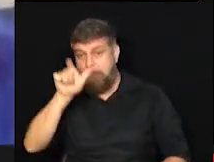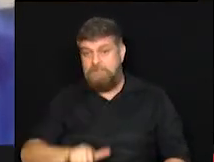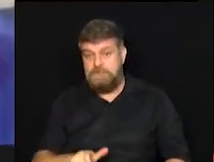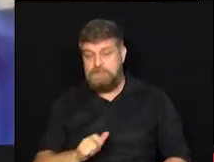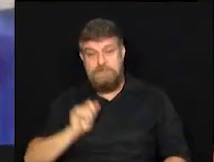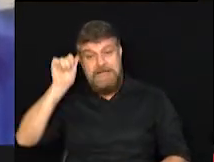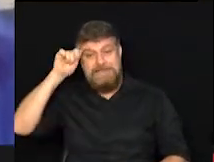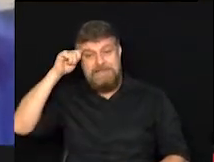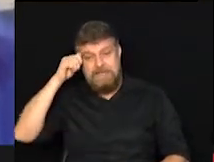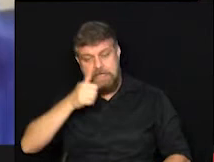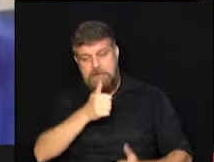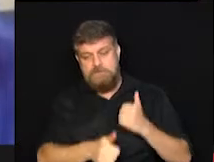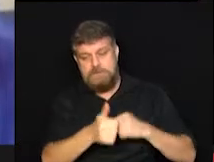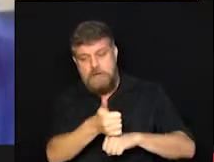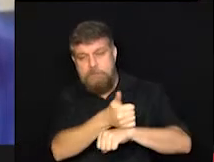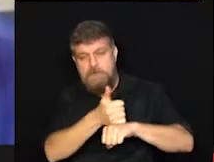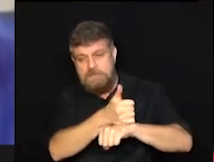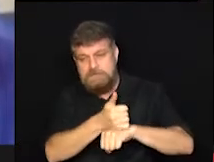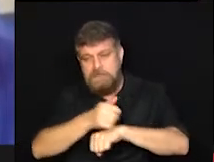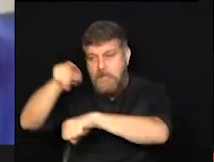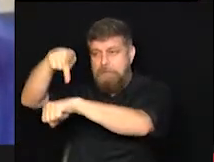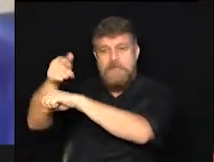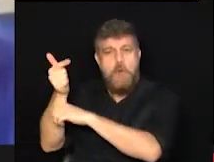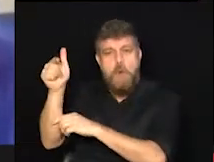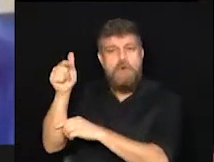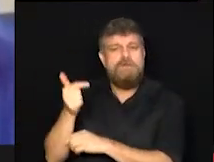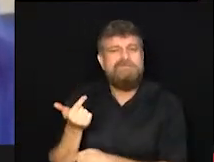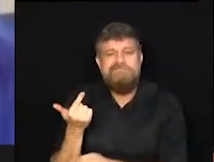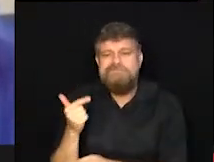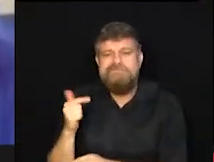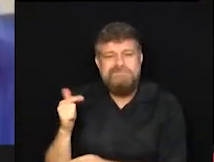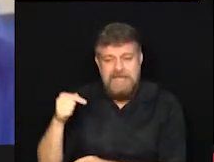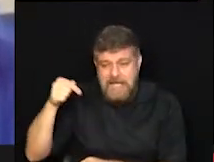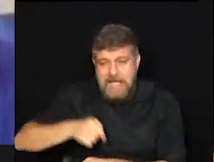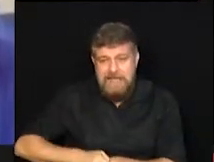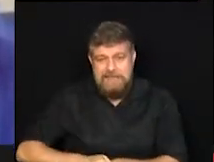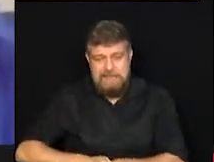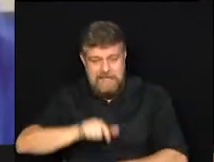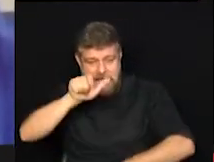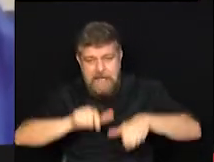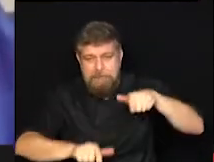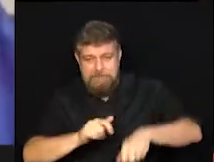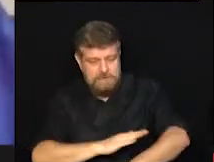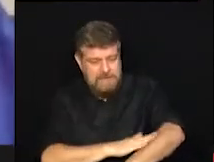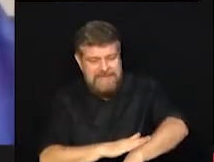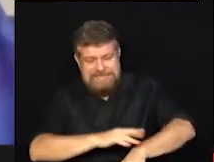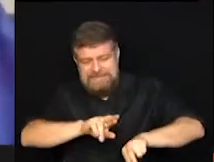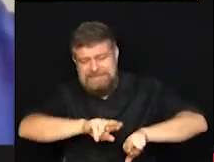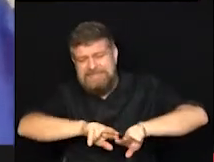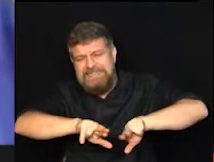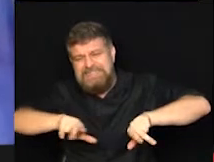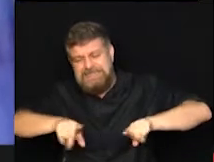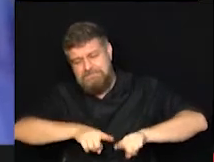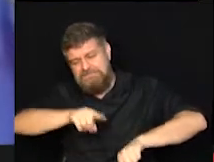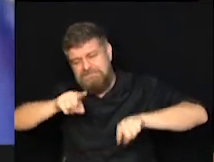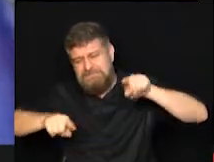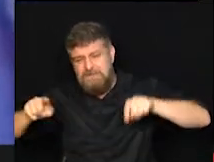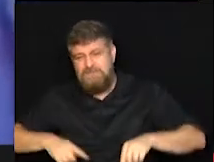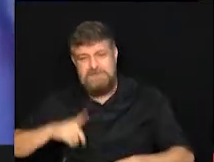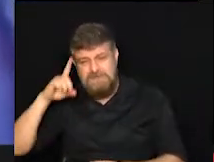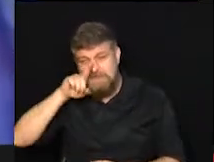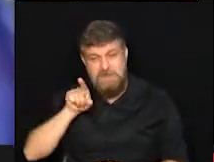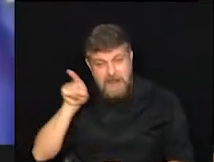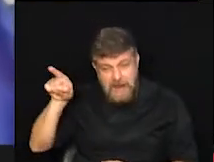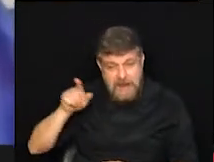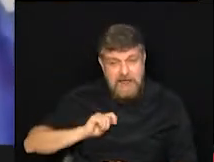analisar os demais países, ninguém tem essa diversidade que tem aqui no Brasil e dificilmente um negro